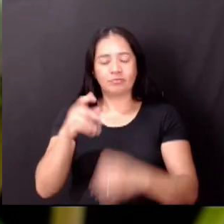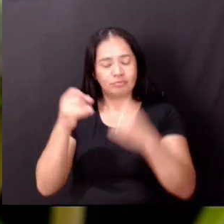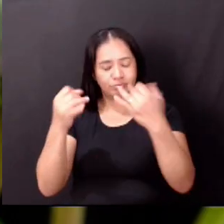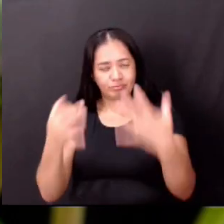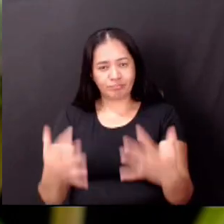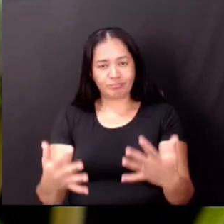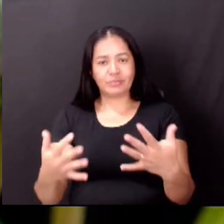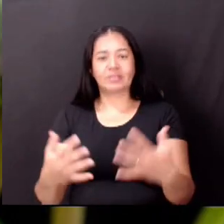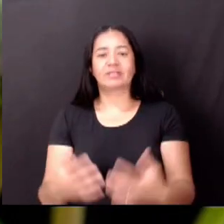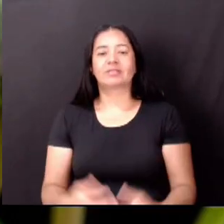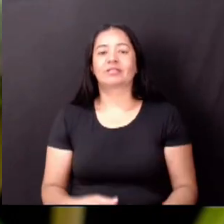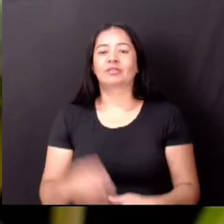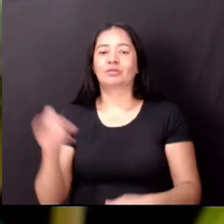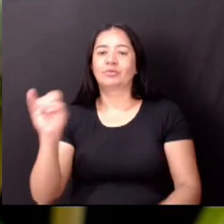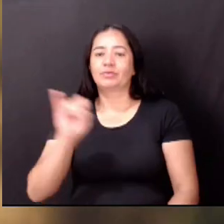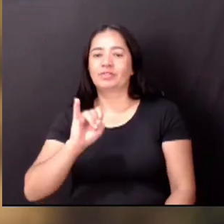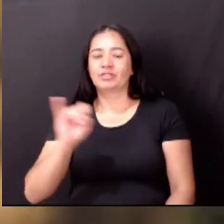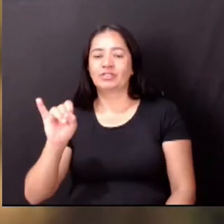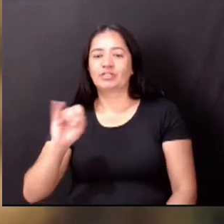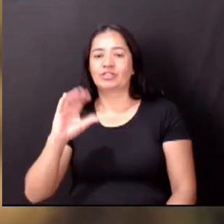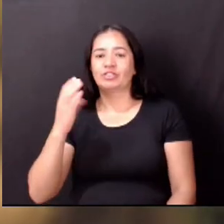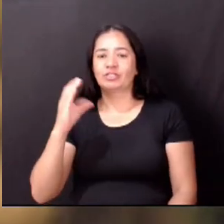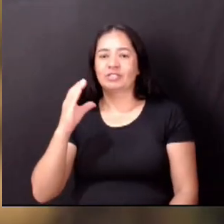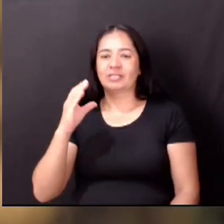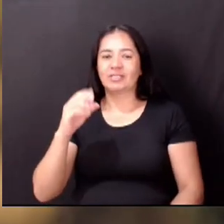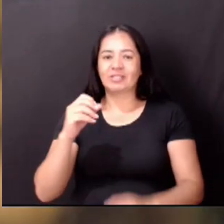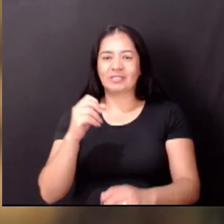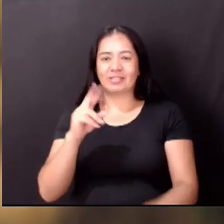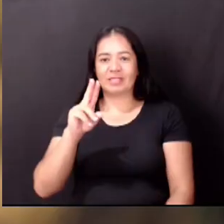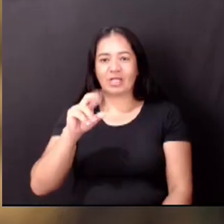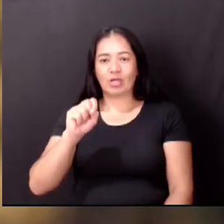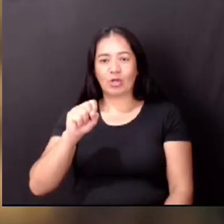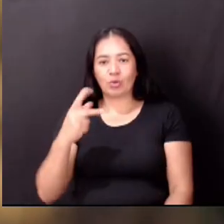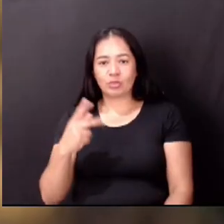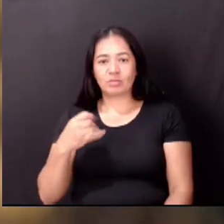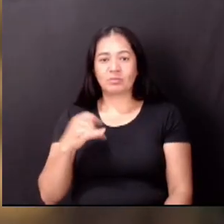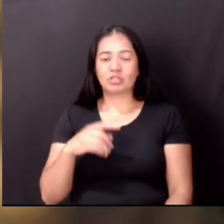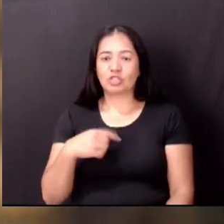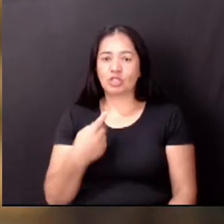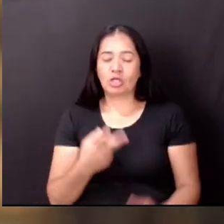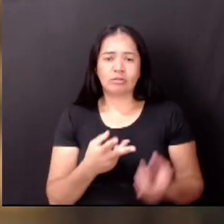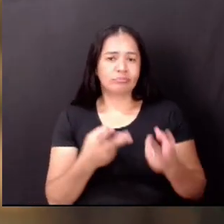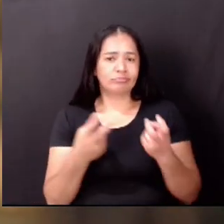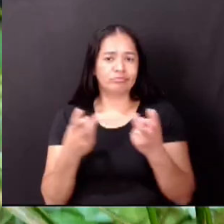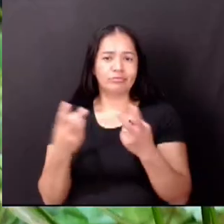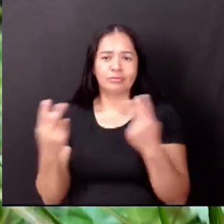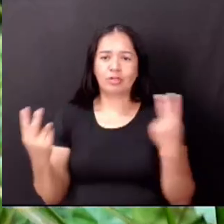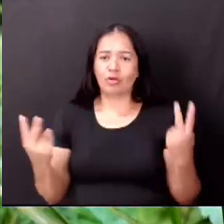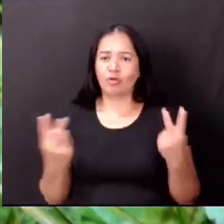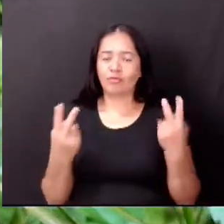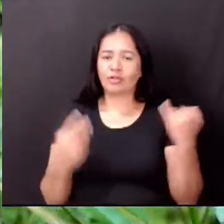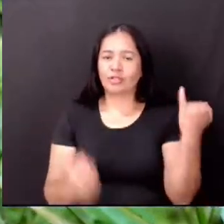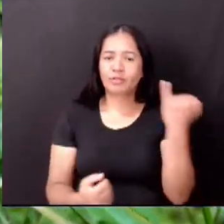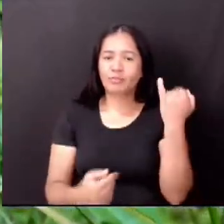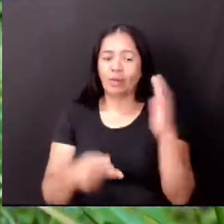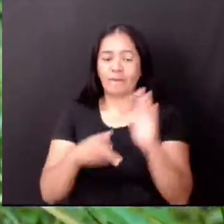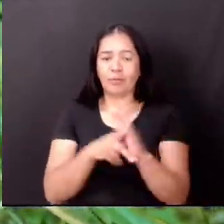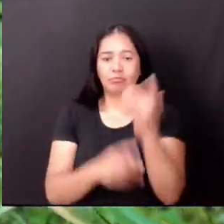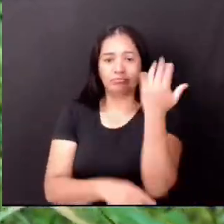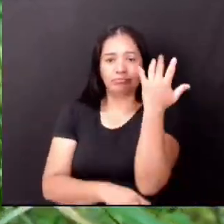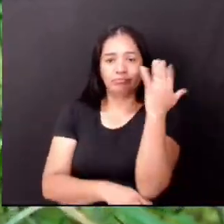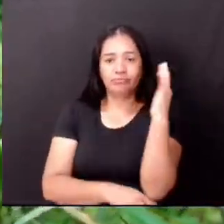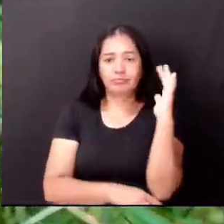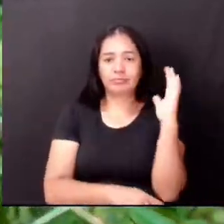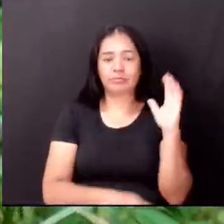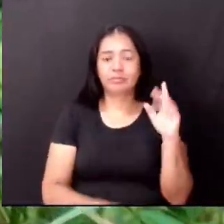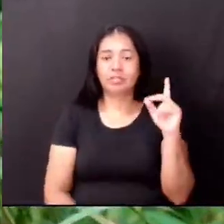Instituto de Biociências da USP. Se a gente não reconhece o valor e a importância das plantas, ficamos cada vez mais distantes de